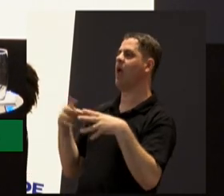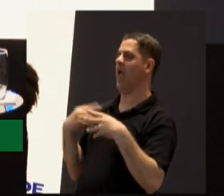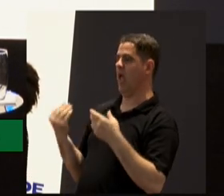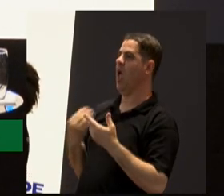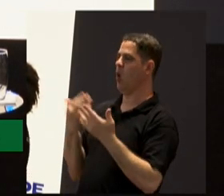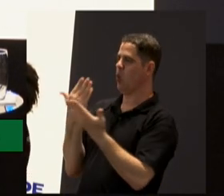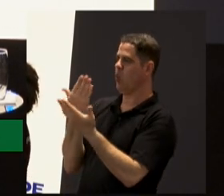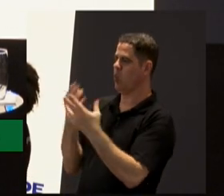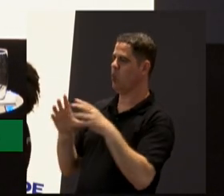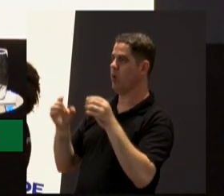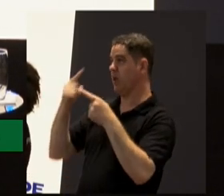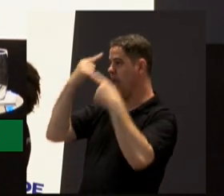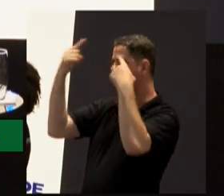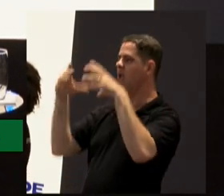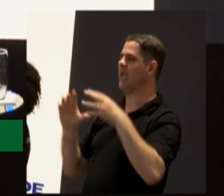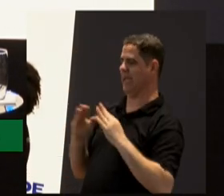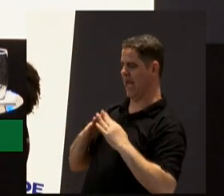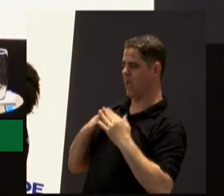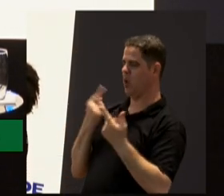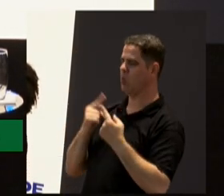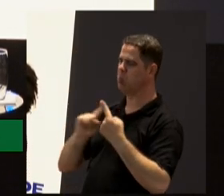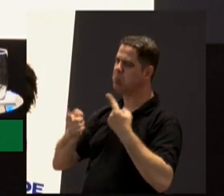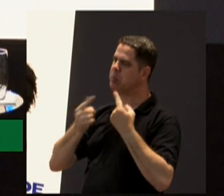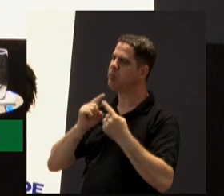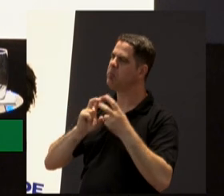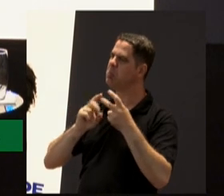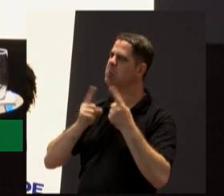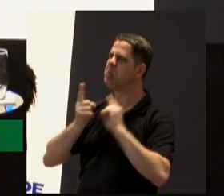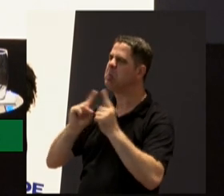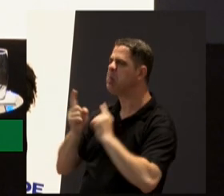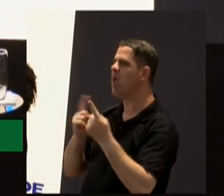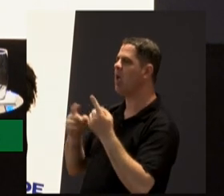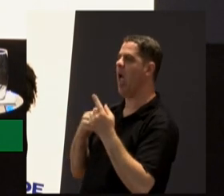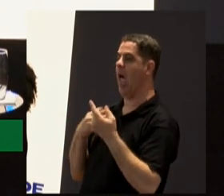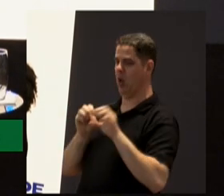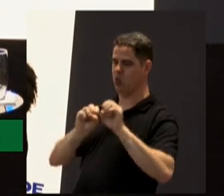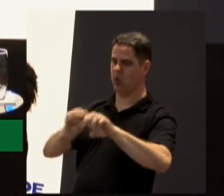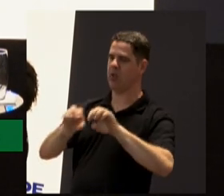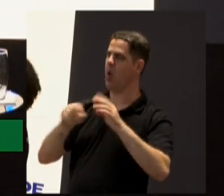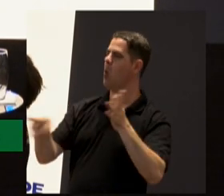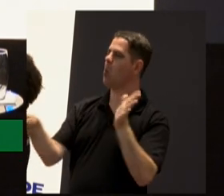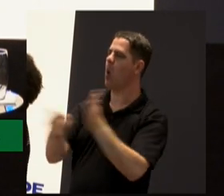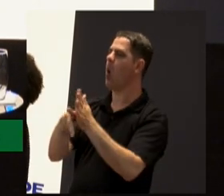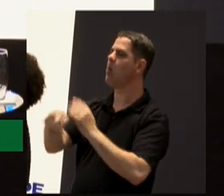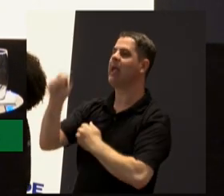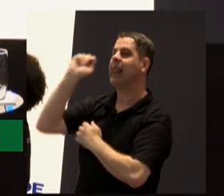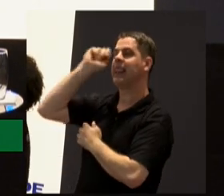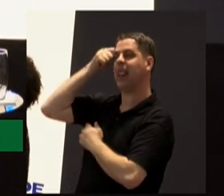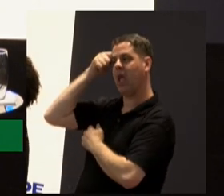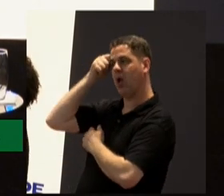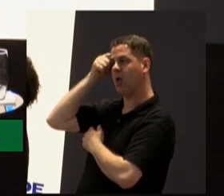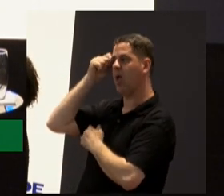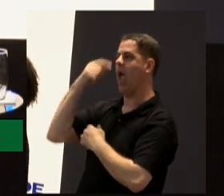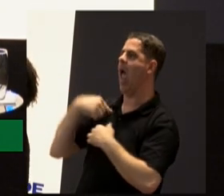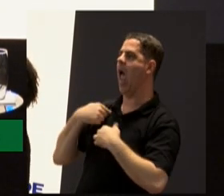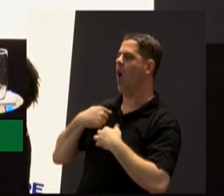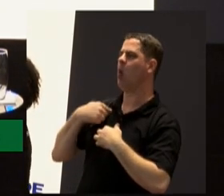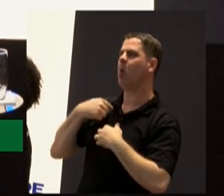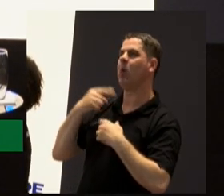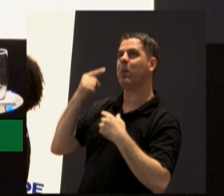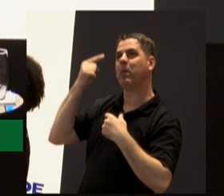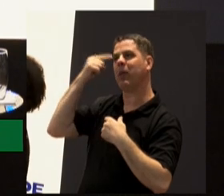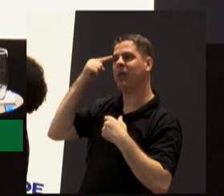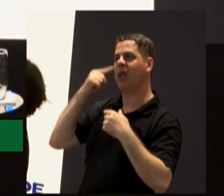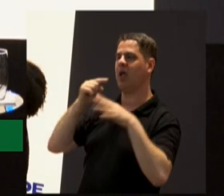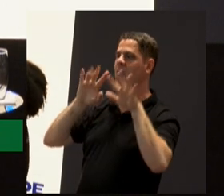casa a ideia da educação para os negros. Depois me associei a isso com a